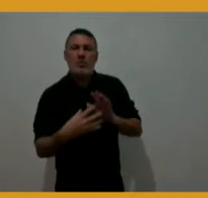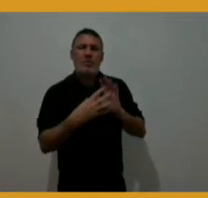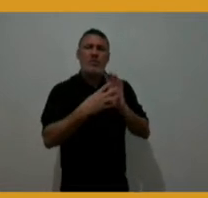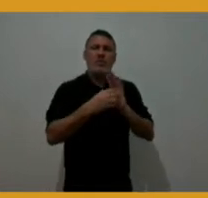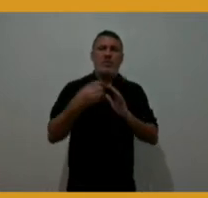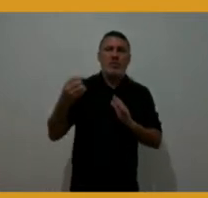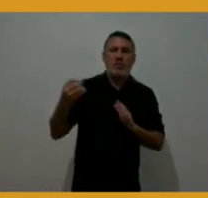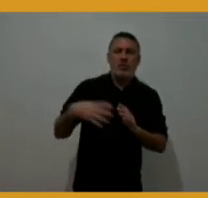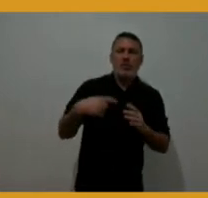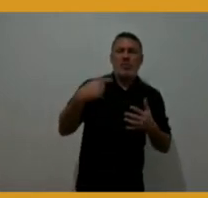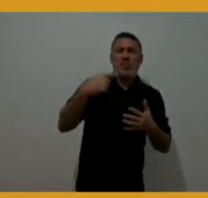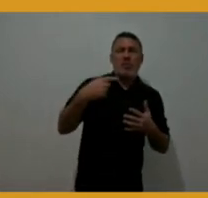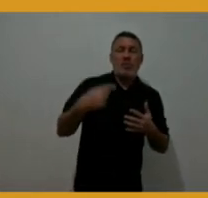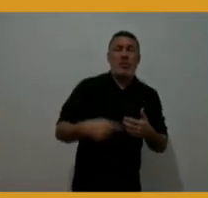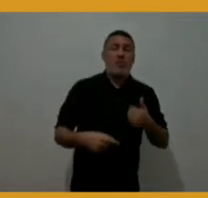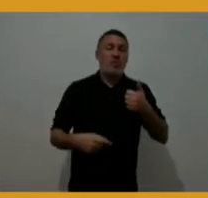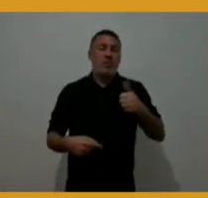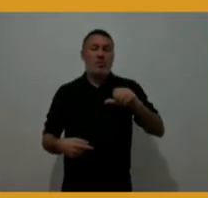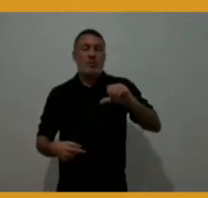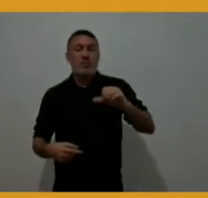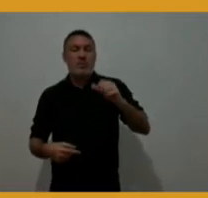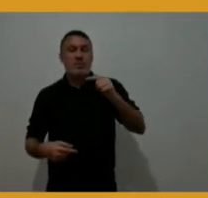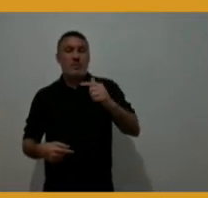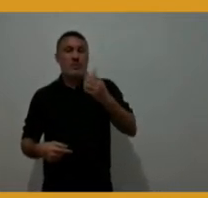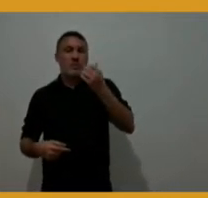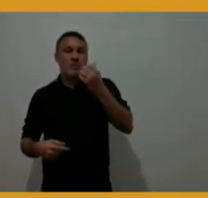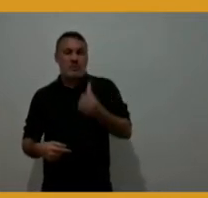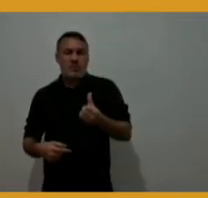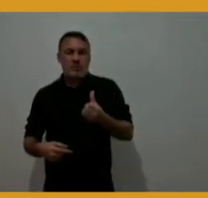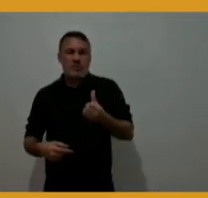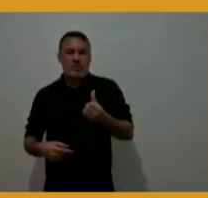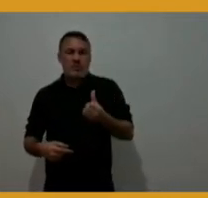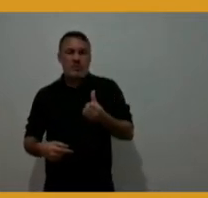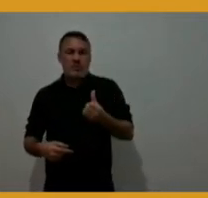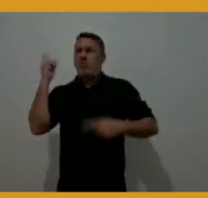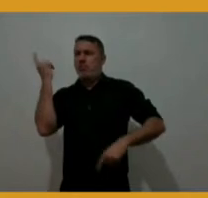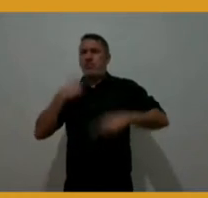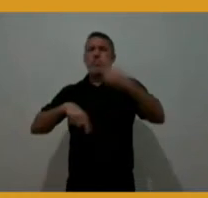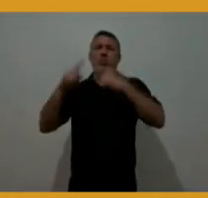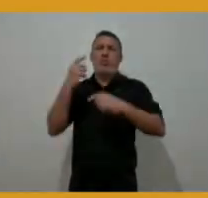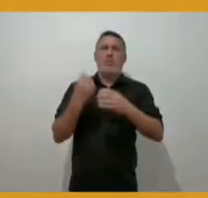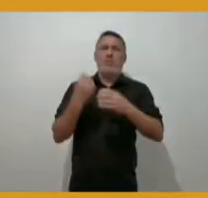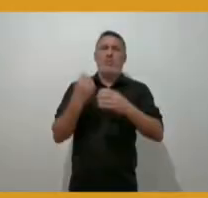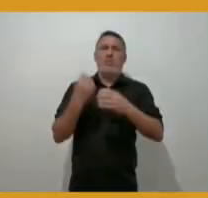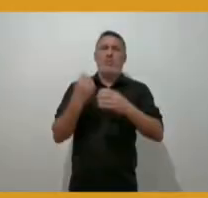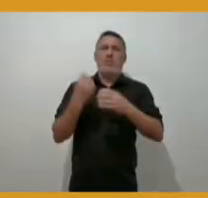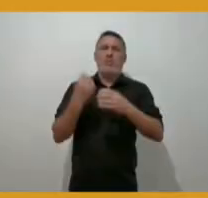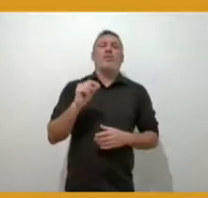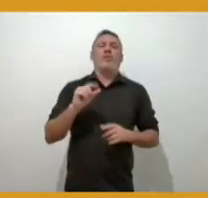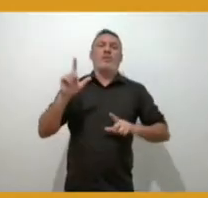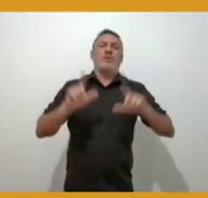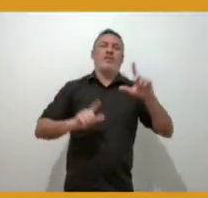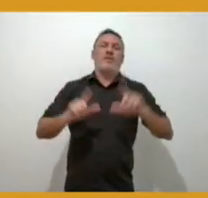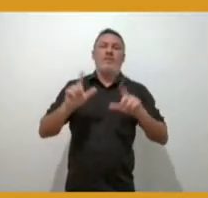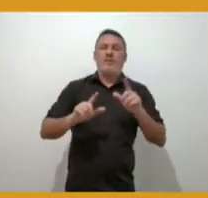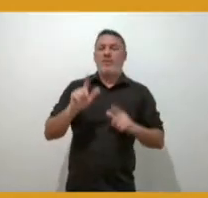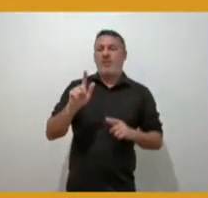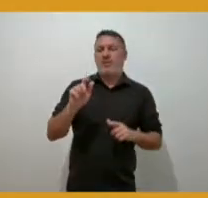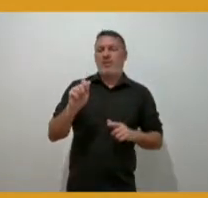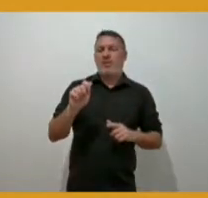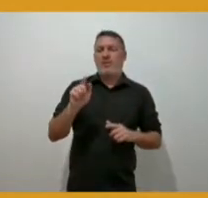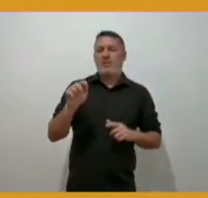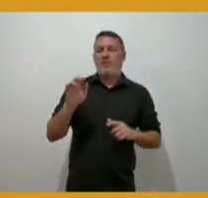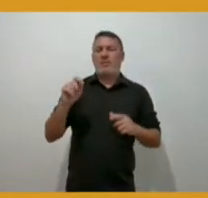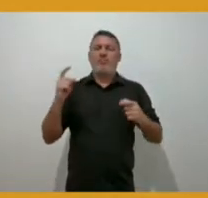1976, o grande momento, com a fundação da TV Gazeta, afiliada da Rede Globo e expressão